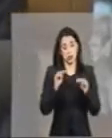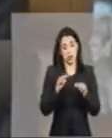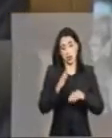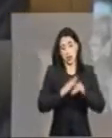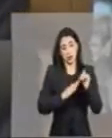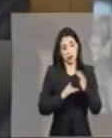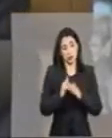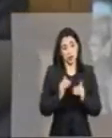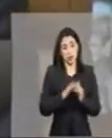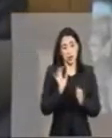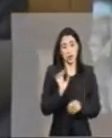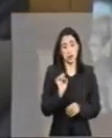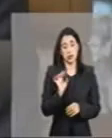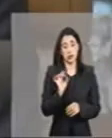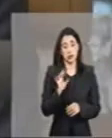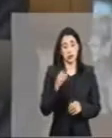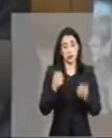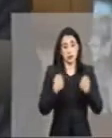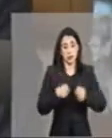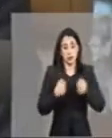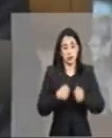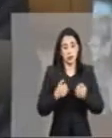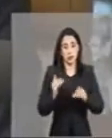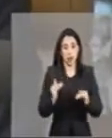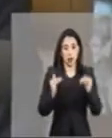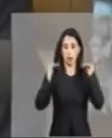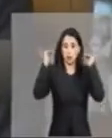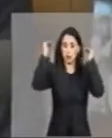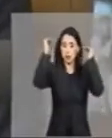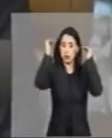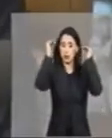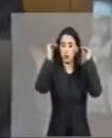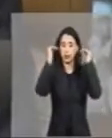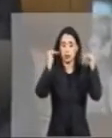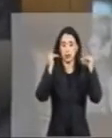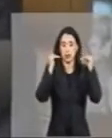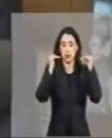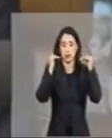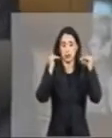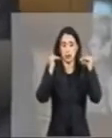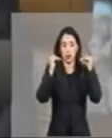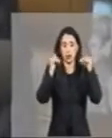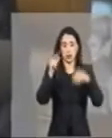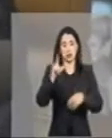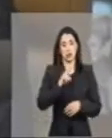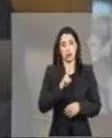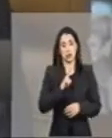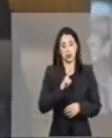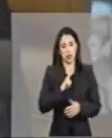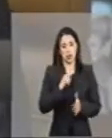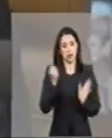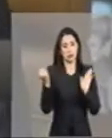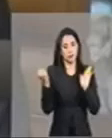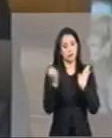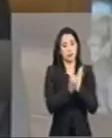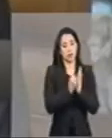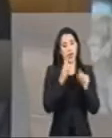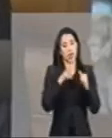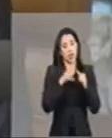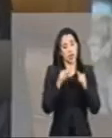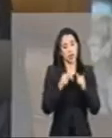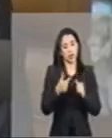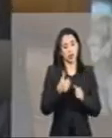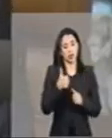são precisamente aquelas autoridades elencadas em rol taxativo no artigo 102,